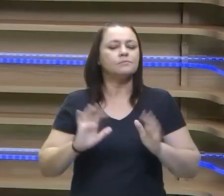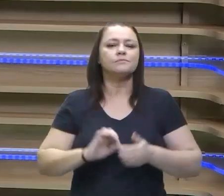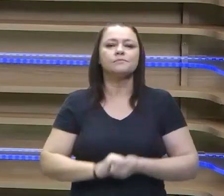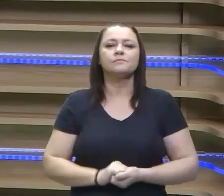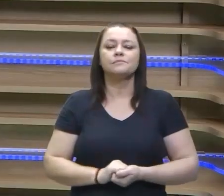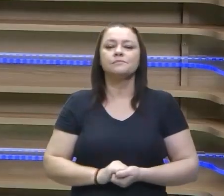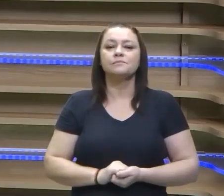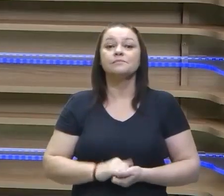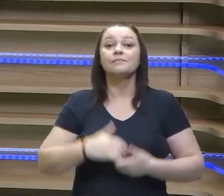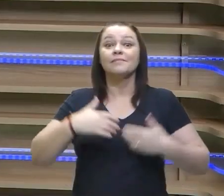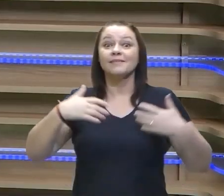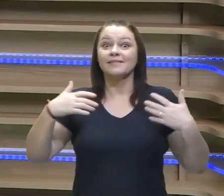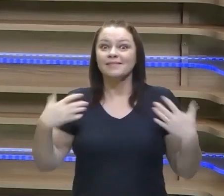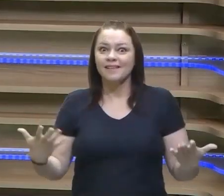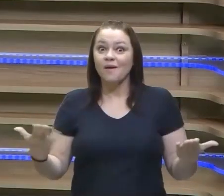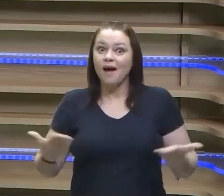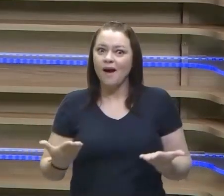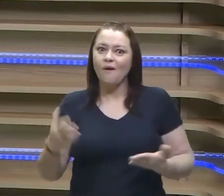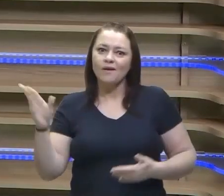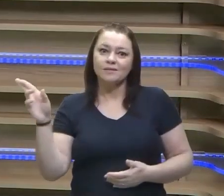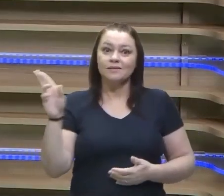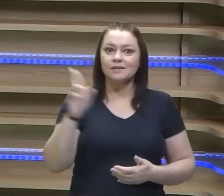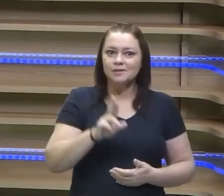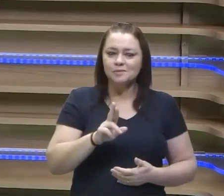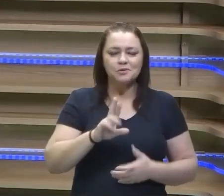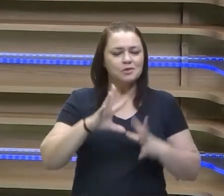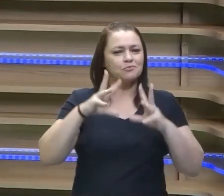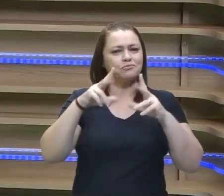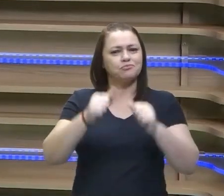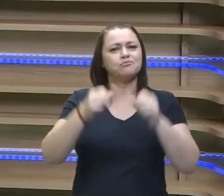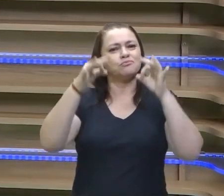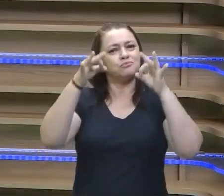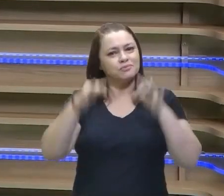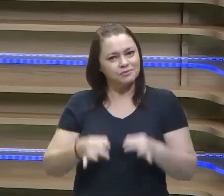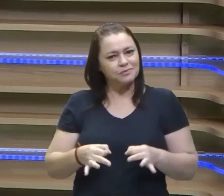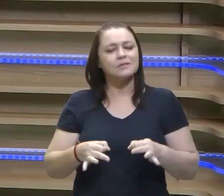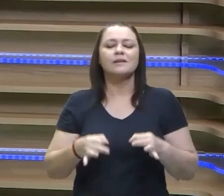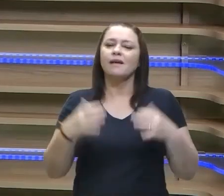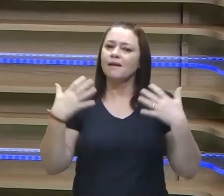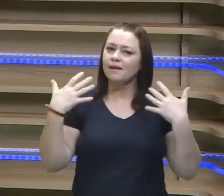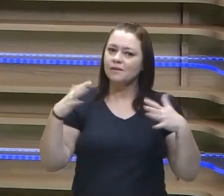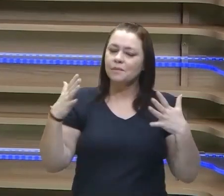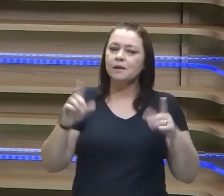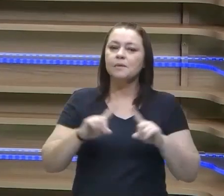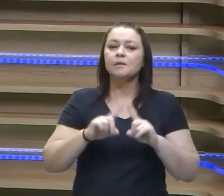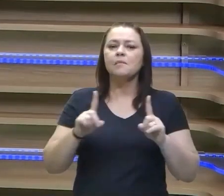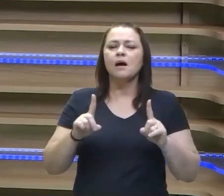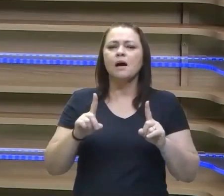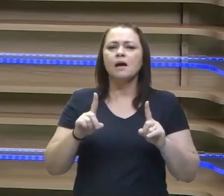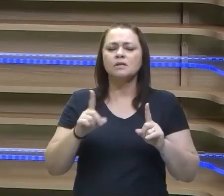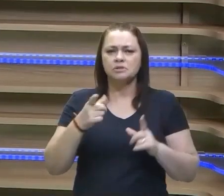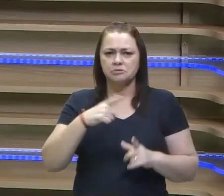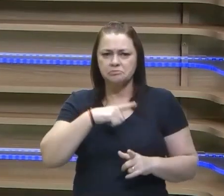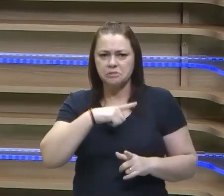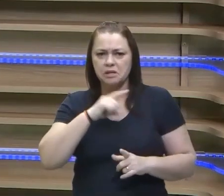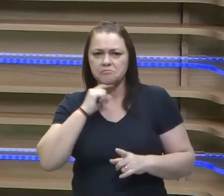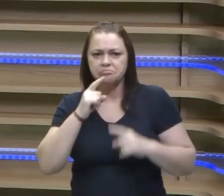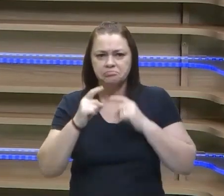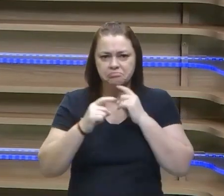Então, agora que nós respondemos, que você respondeu, que você acertou, mas ainda ficou uma dúvida, Zia,